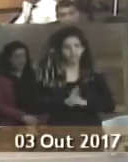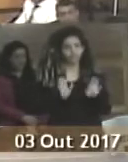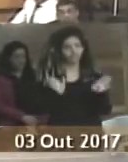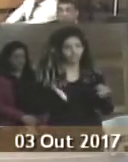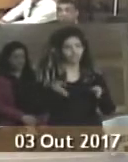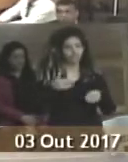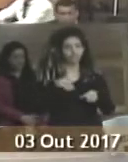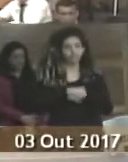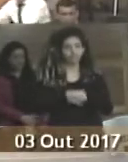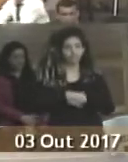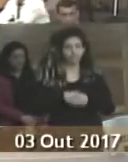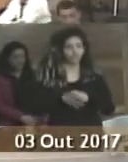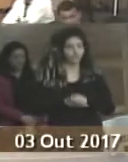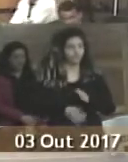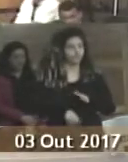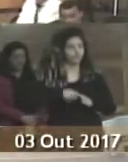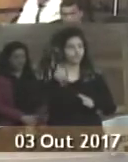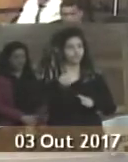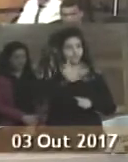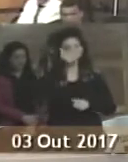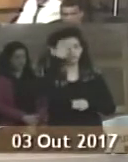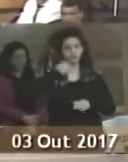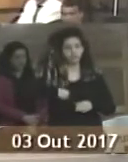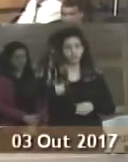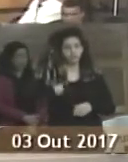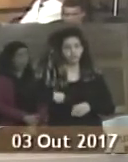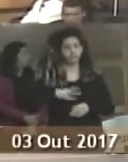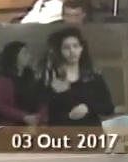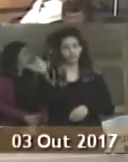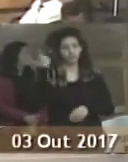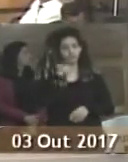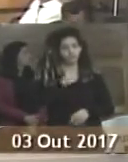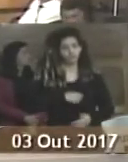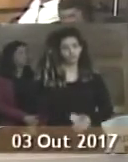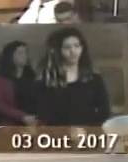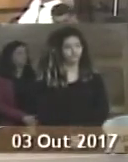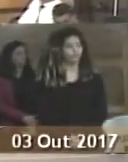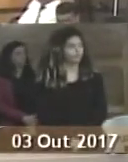dia e vamos fazer a recomposição de quórum.